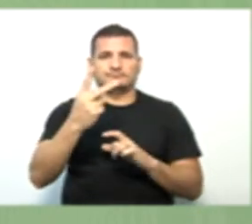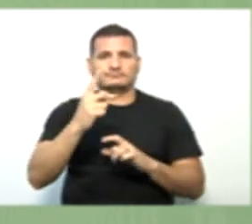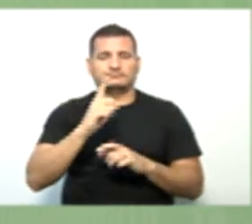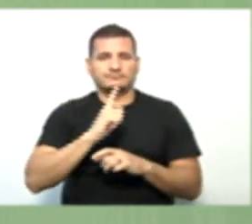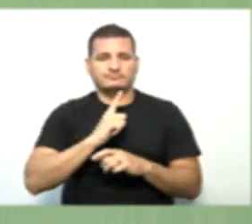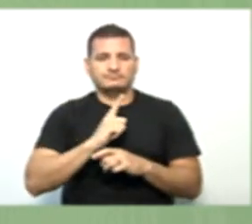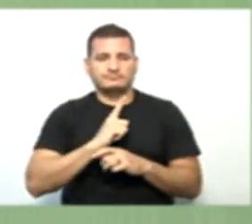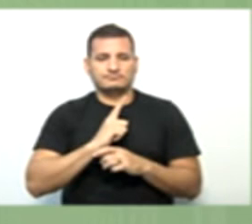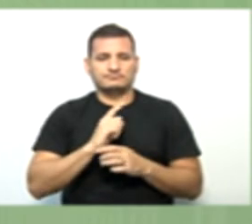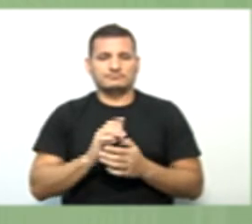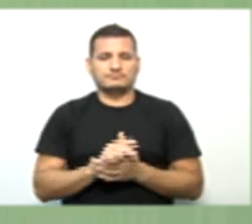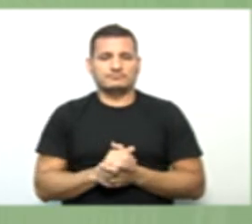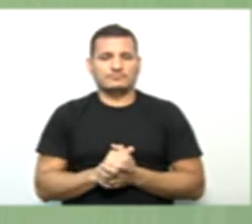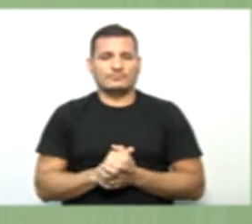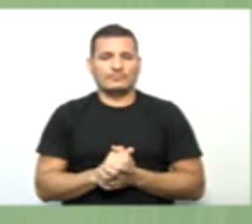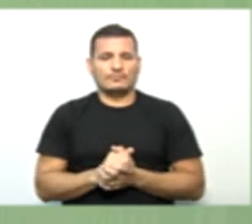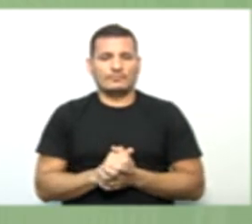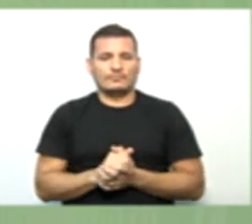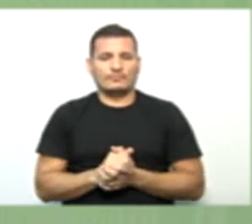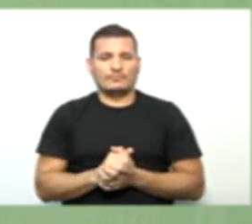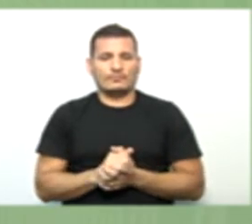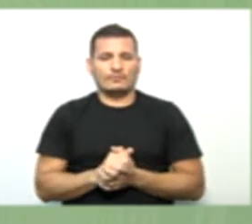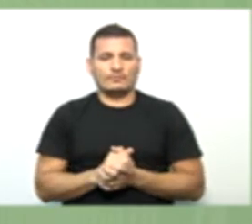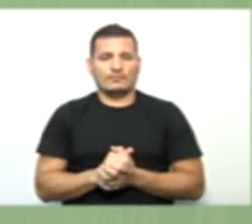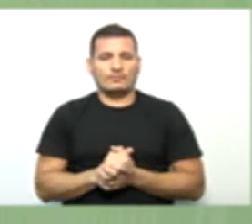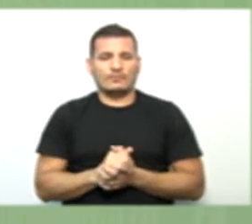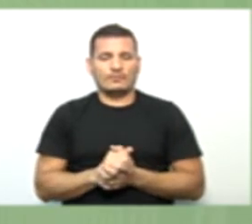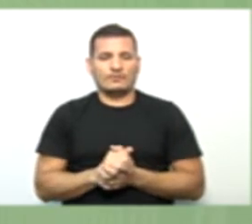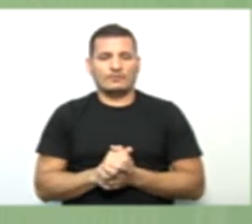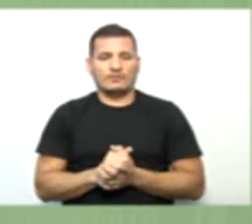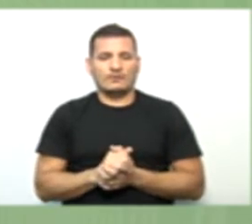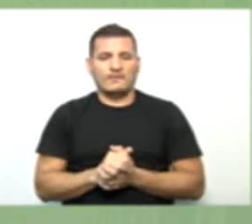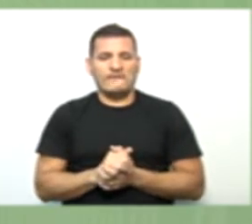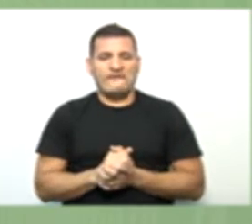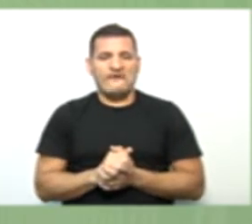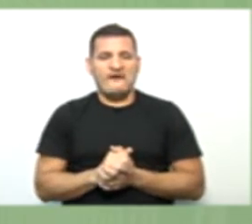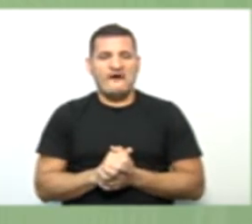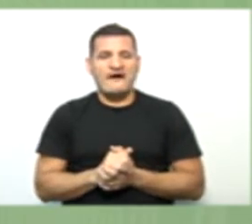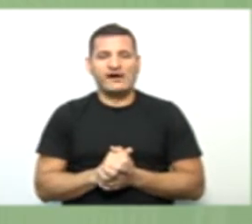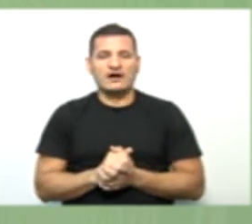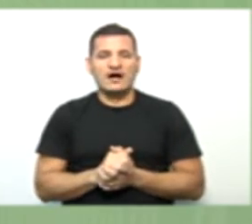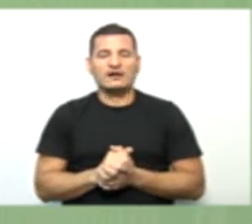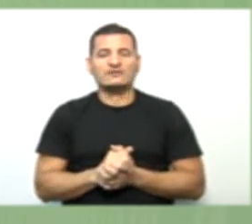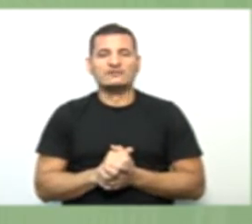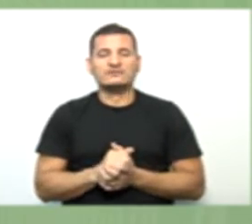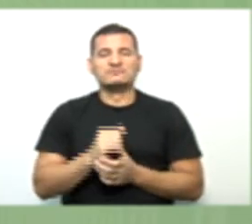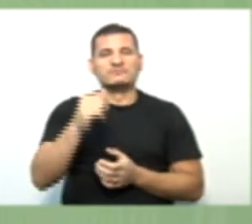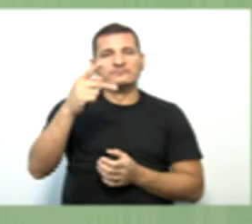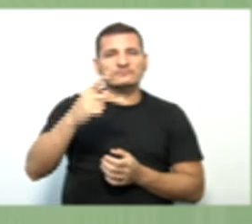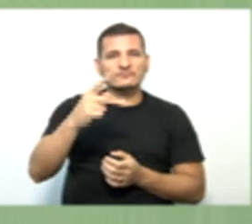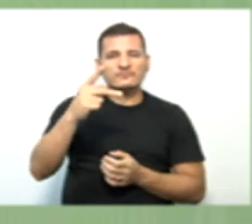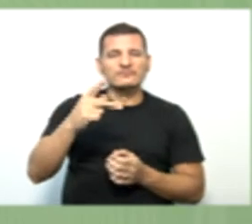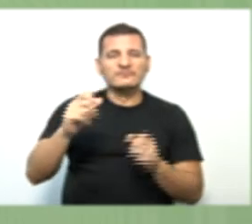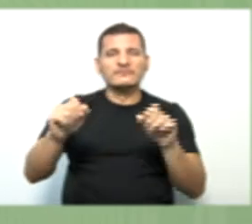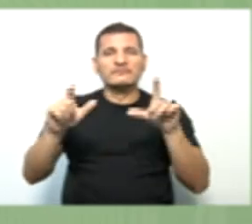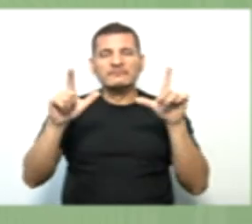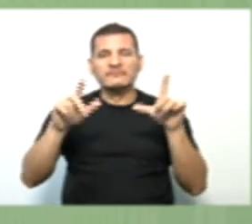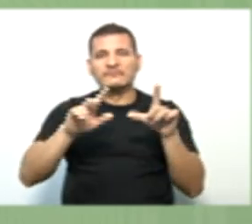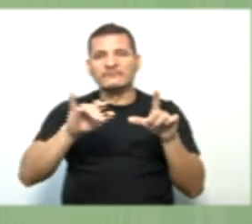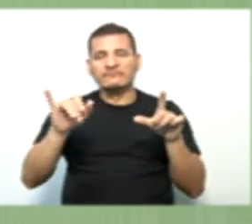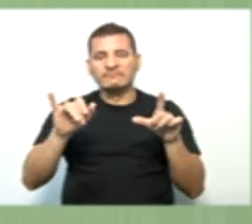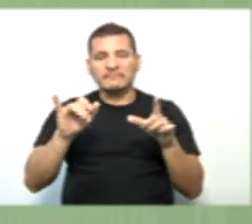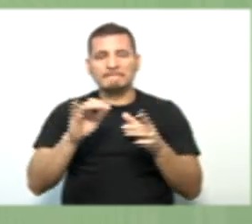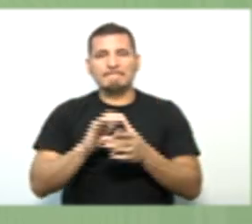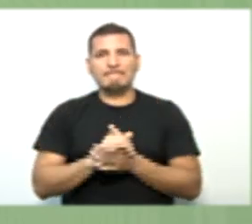né? Esse comando de print aqui e esse comando de print aqui, onde um deles vai ser executado. E